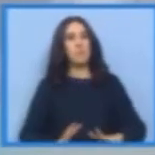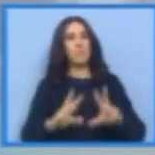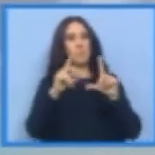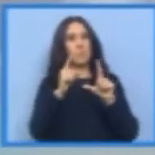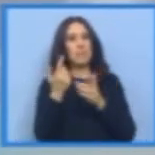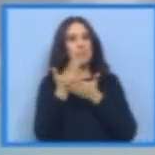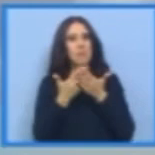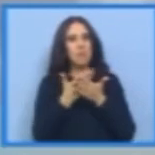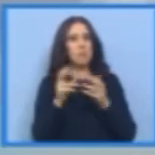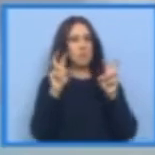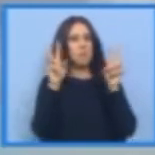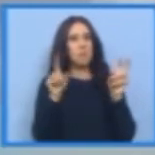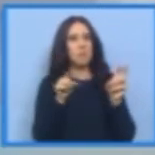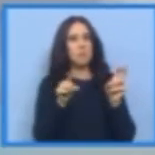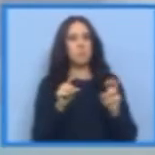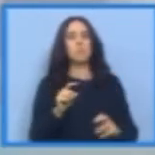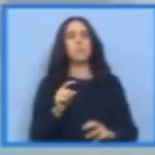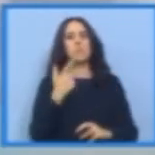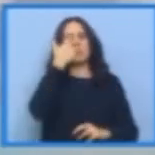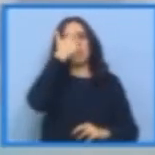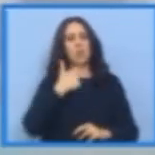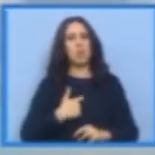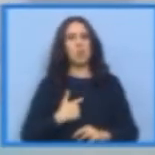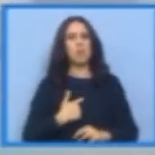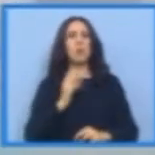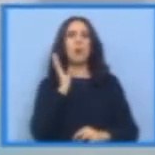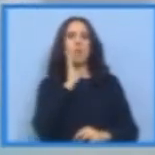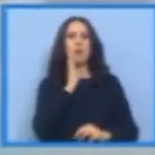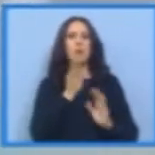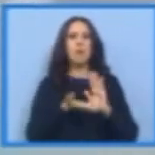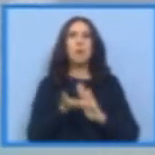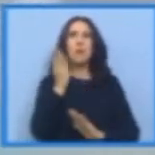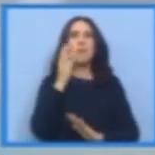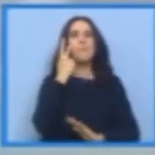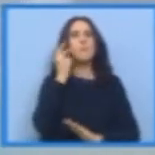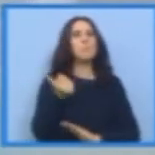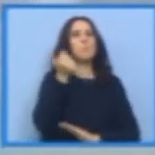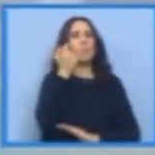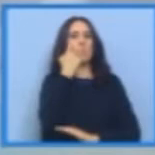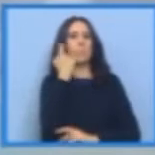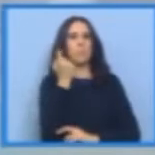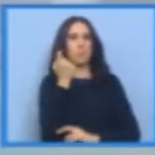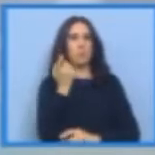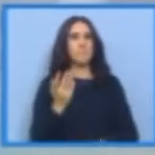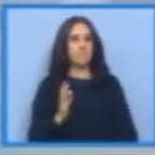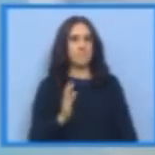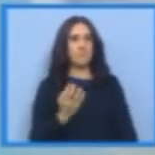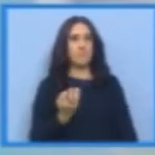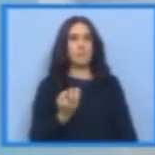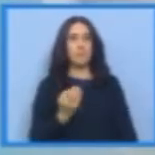isto. E quando alguém se desloca à procura de uma vida melhor, promove-se,